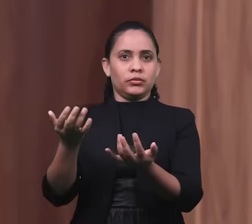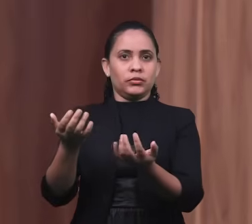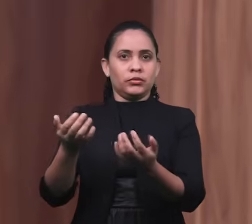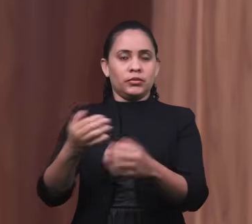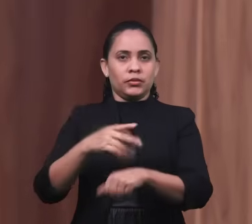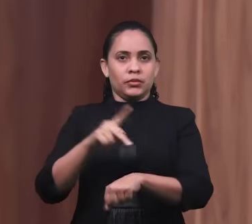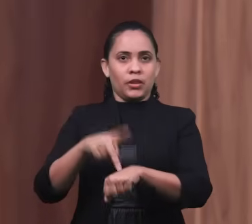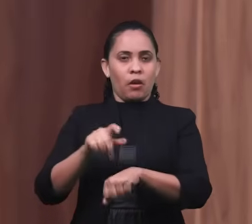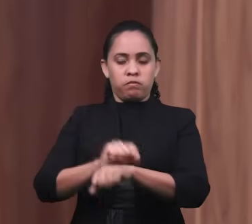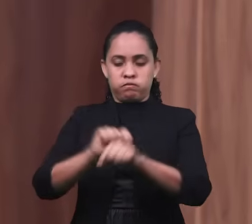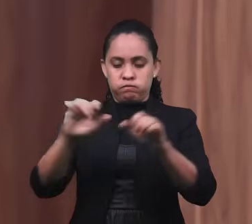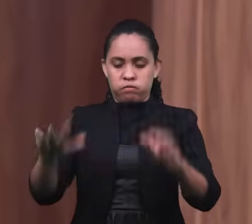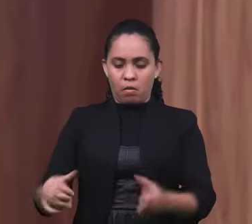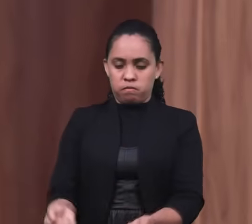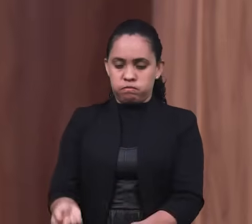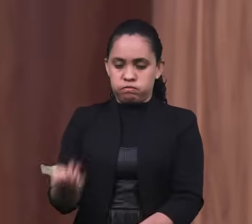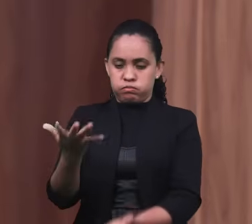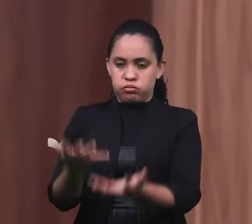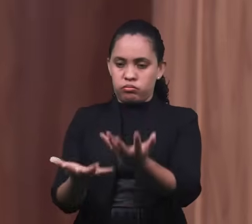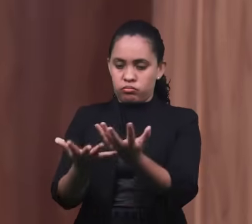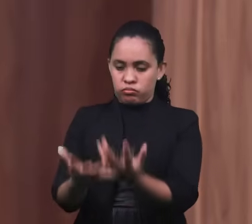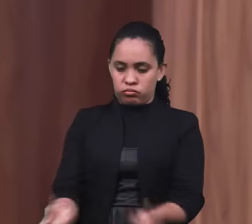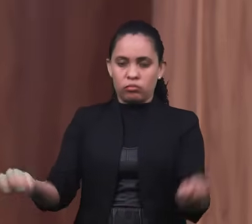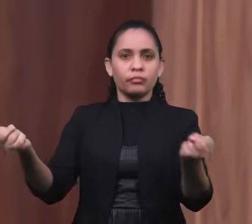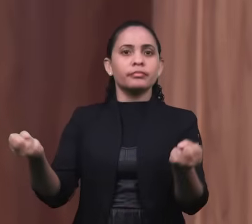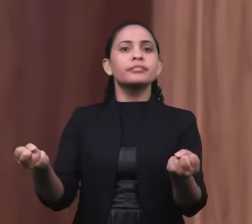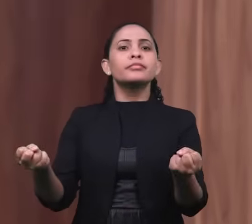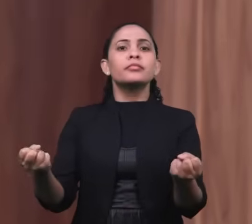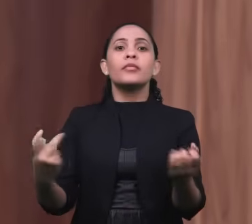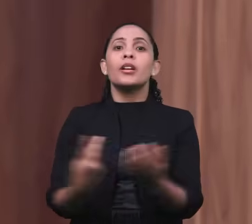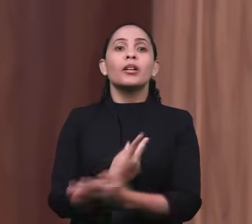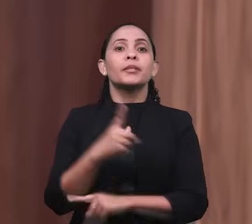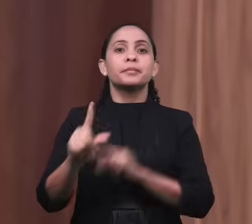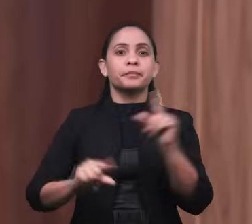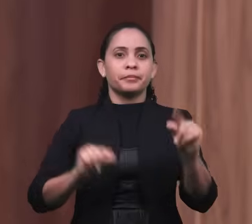rocha e consumiu aquele alimento, né? Então,